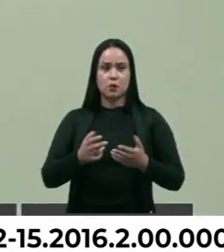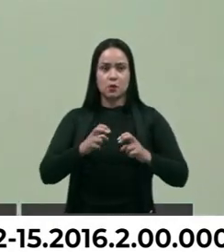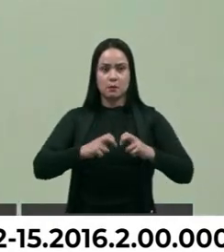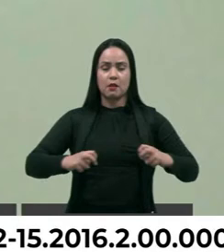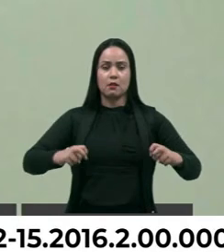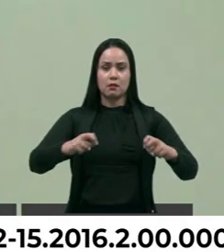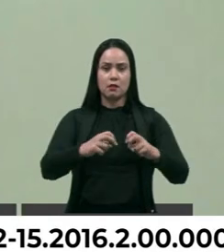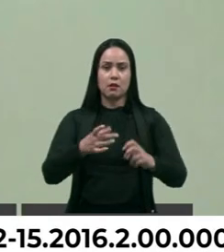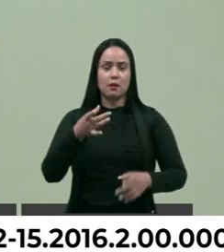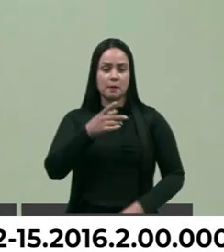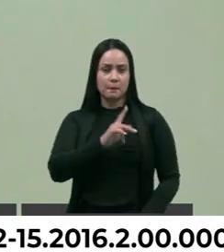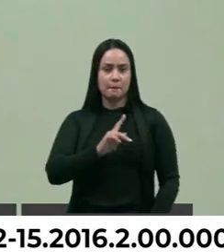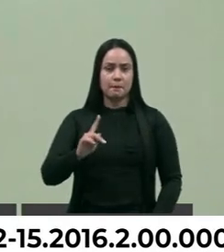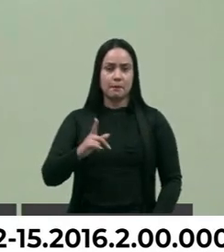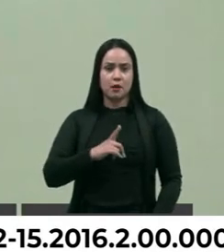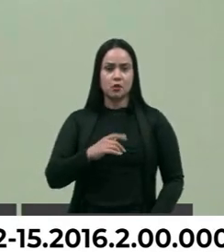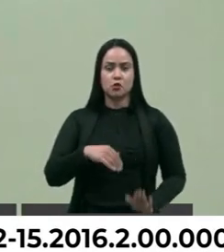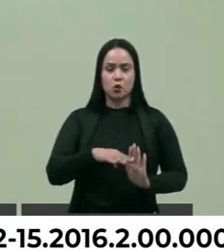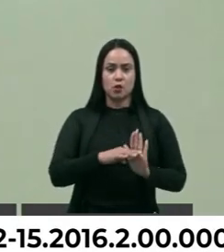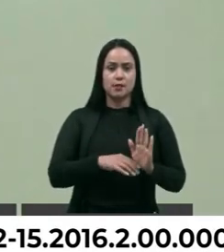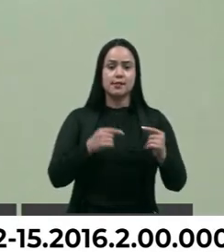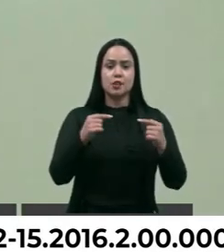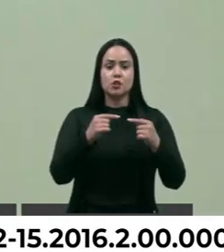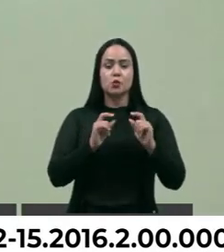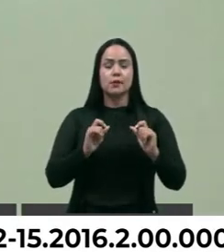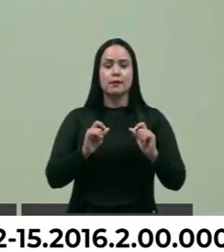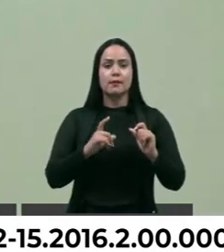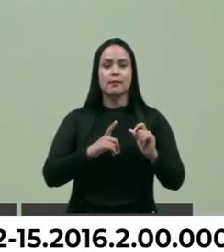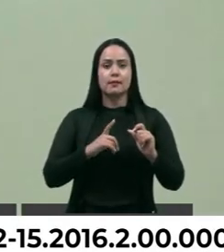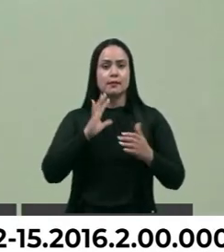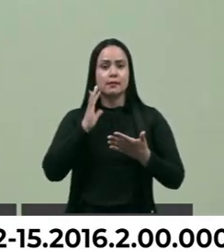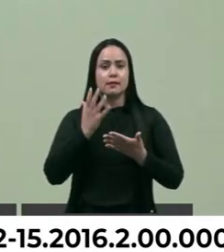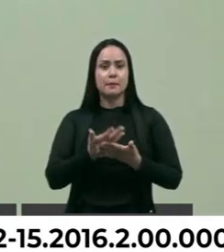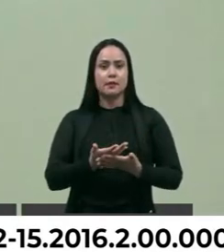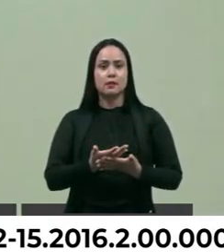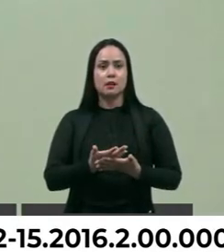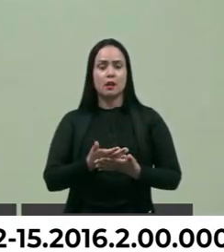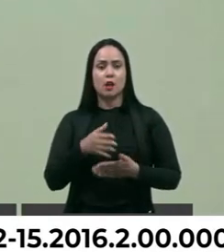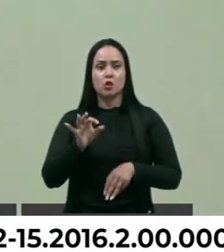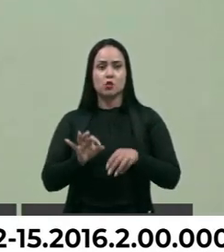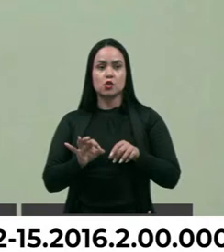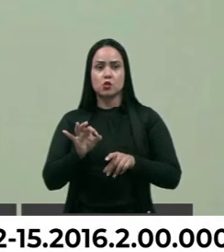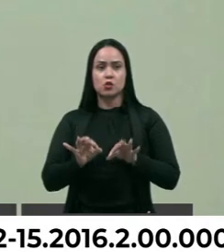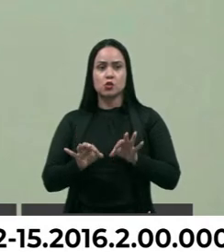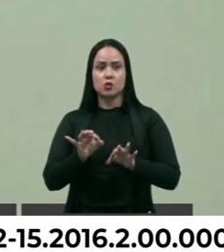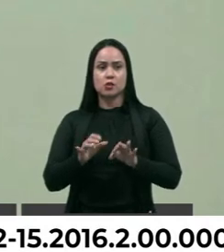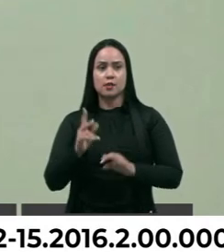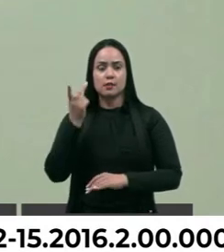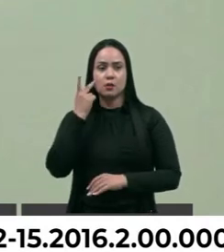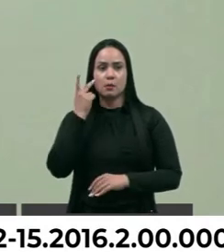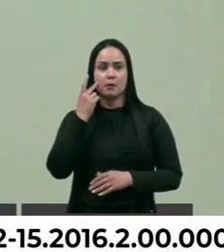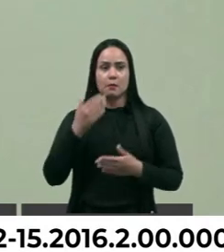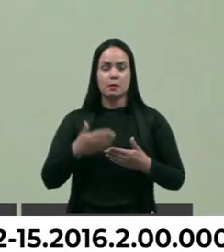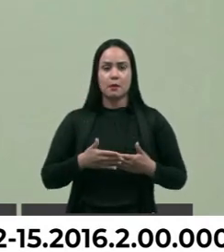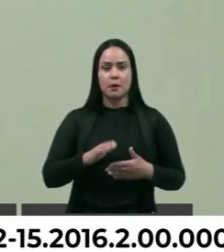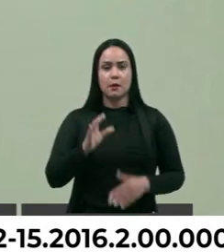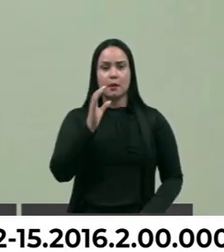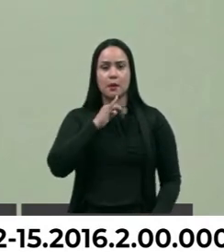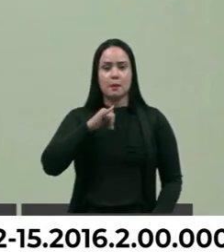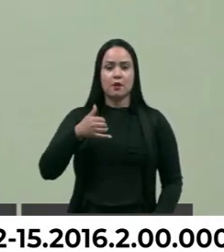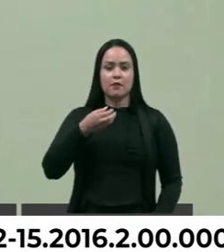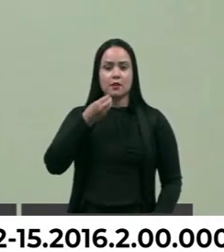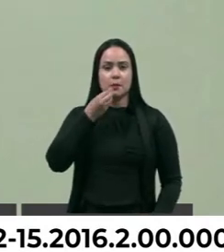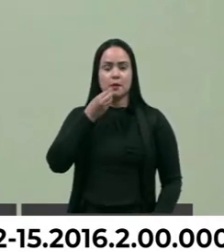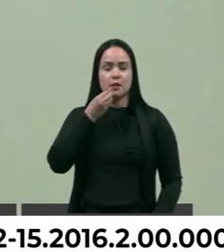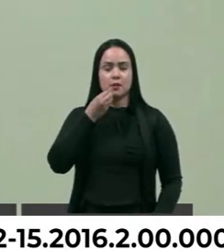plenário a presente questão de ordem, no sentido de determinar ao Tribunal de Justiça de São Paulo que proceda o imediato reaproveitamento